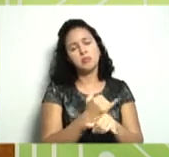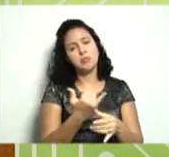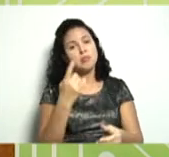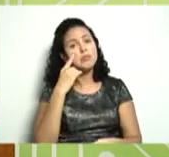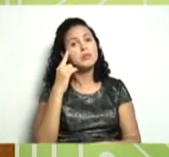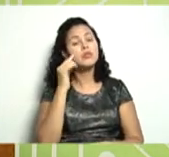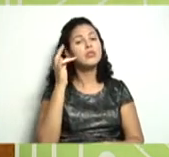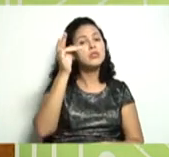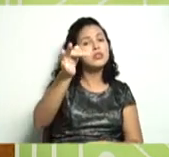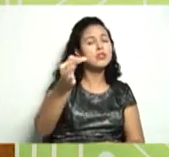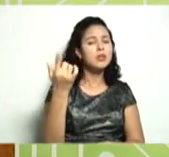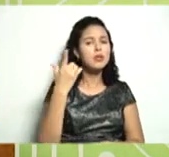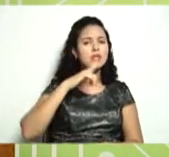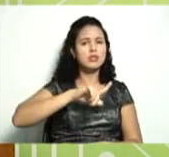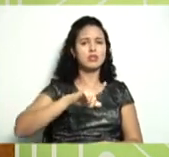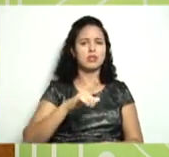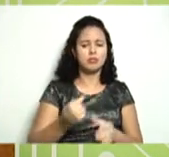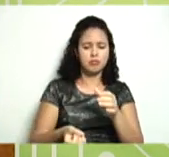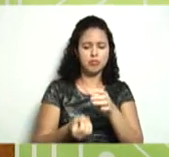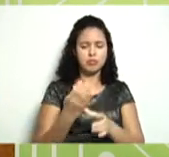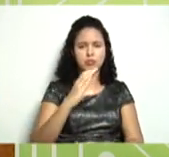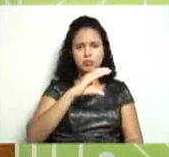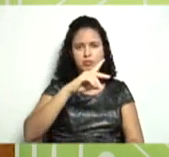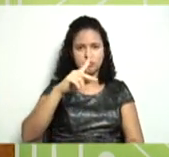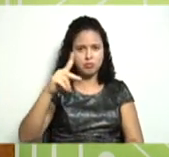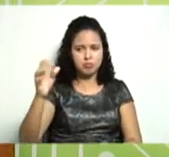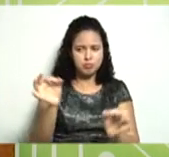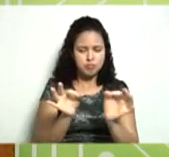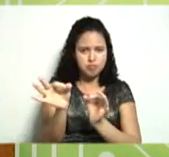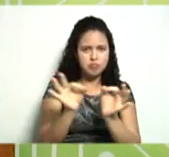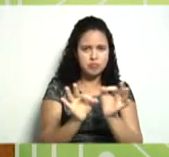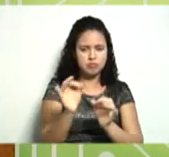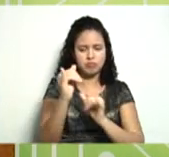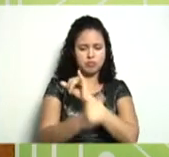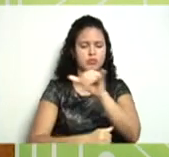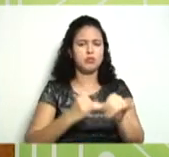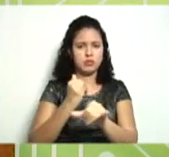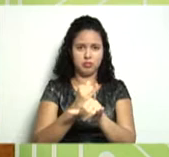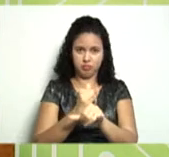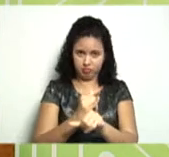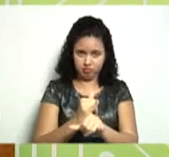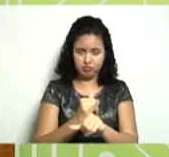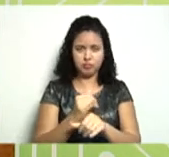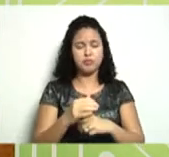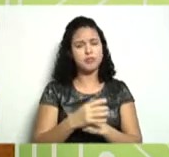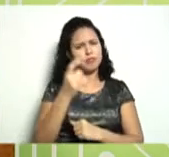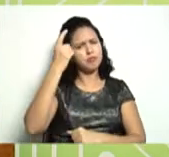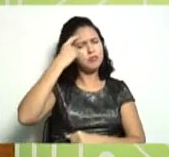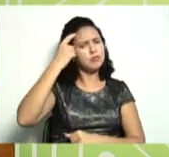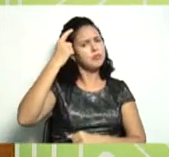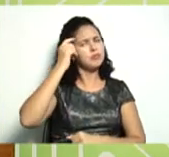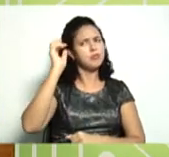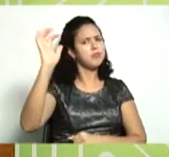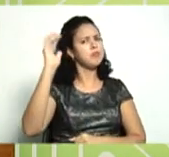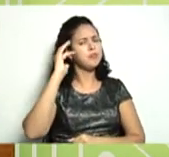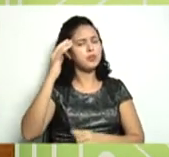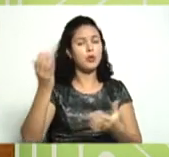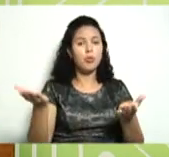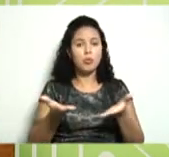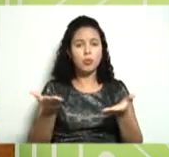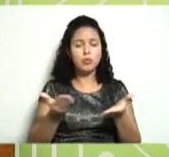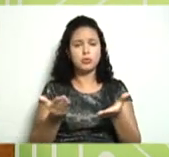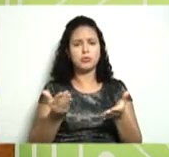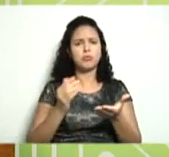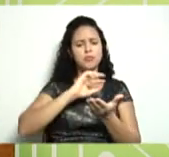consegue colocar aí uma cooperativa de infraestrutura para trazer melhores internet para nós? Vamos pensando, pessoal. Hoje nós vamos